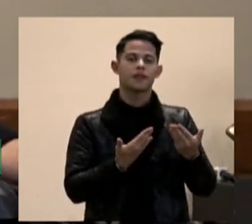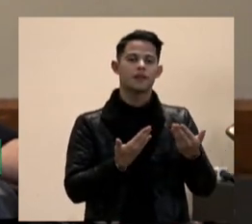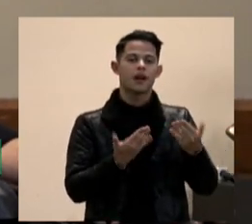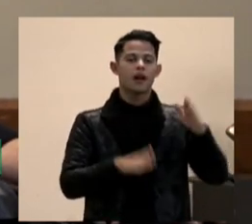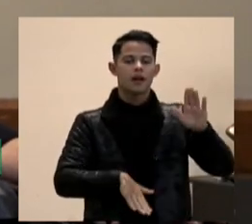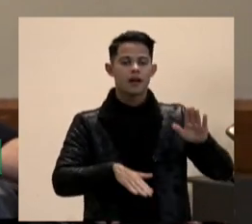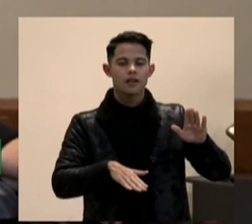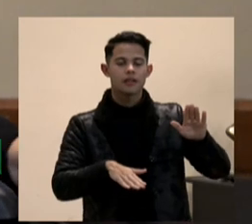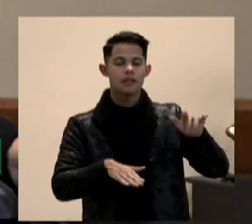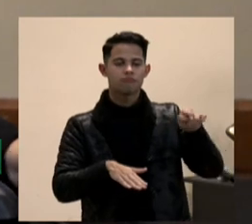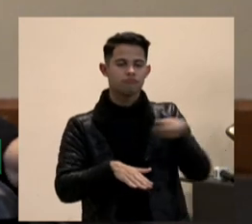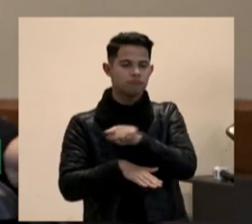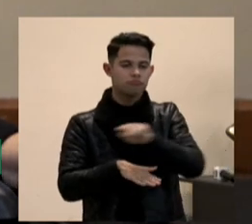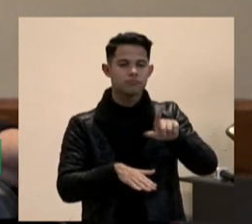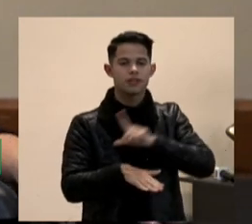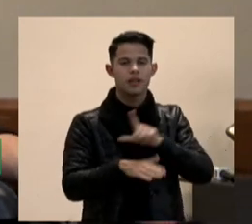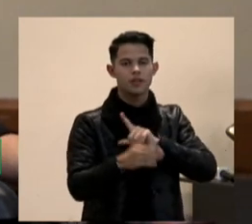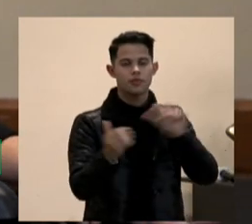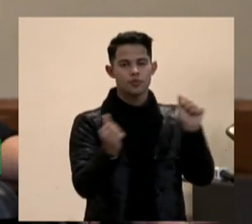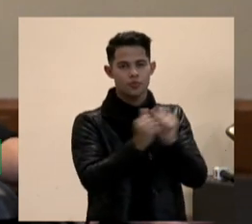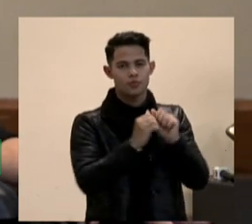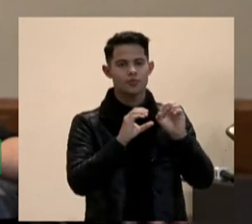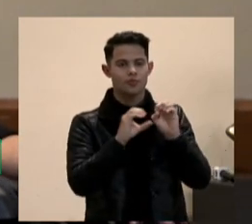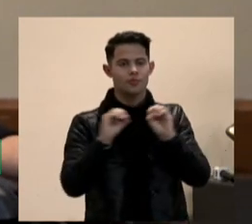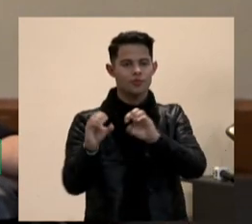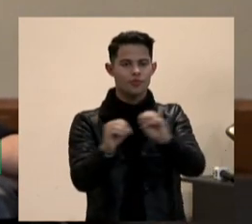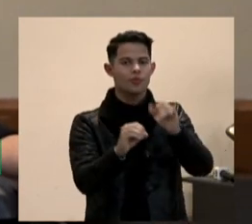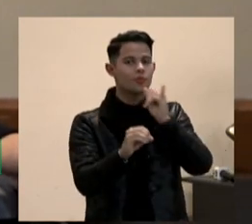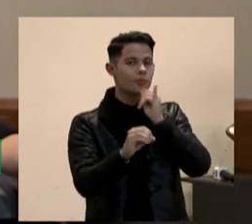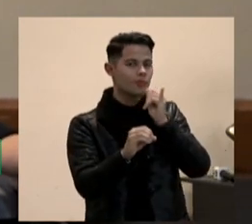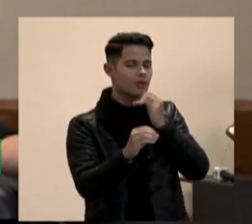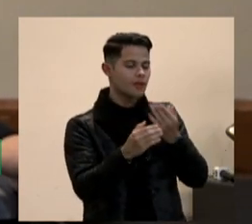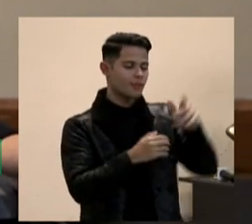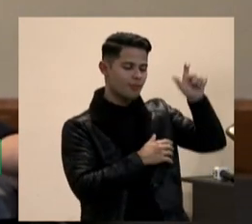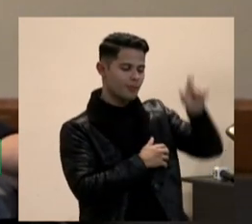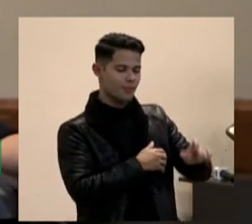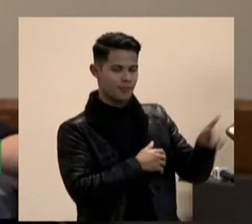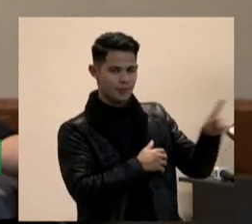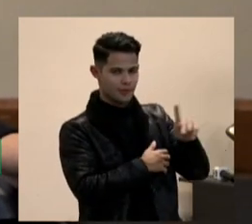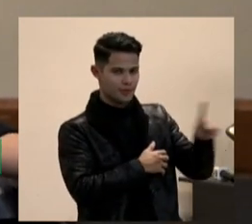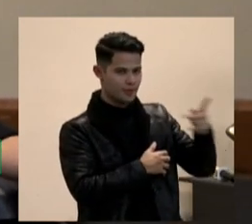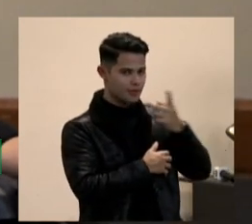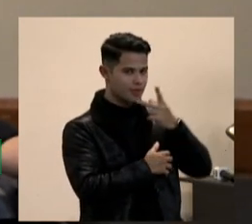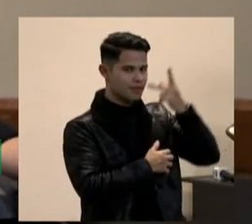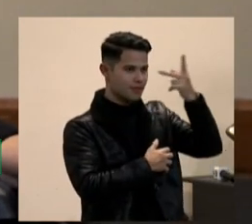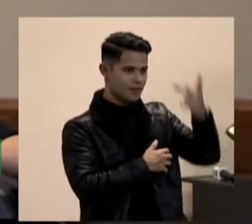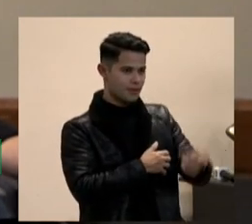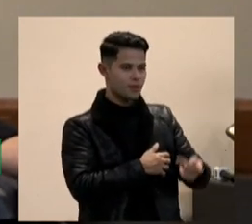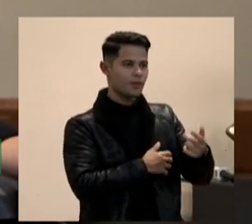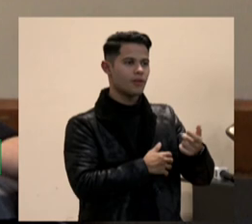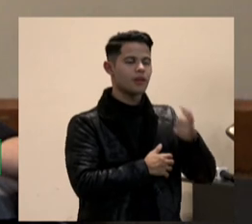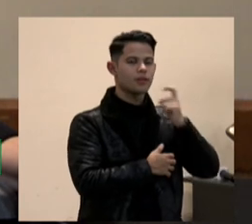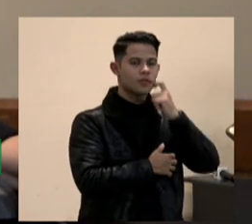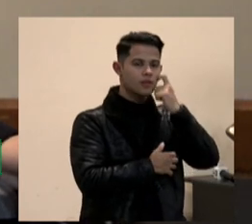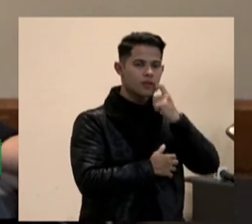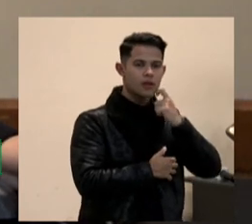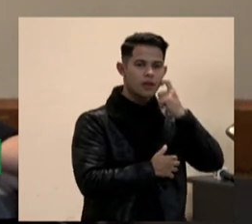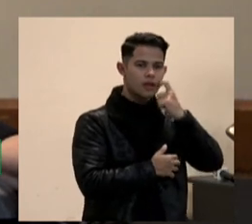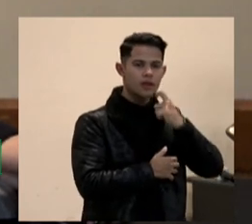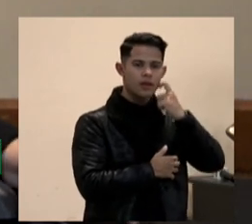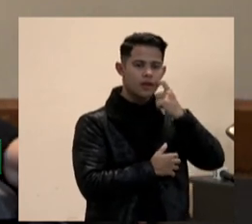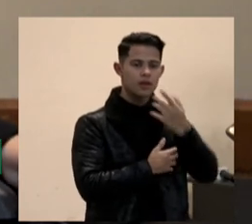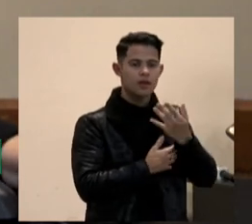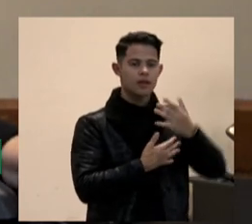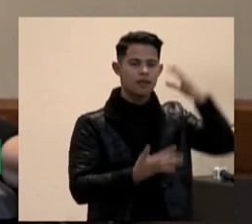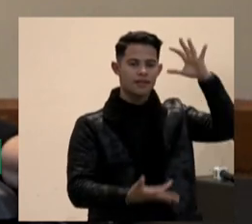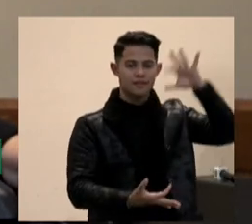exclusivamente pela educação, e por isso que quando Giovana chama atenção também para essa dimensão da intersetorialidade,